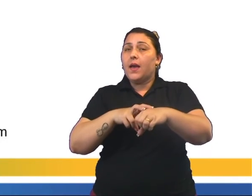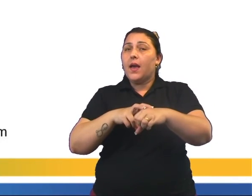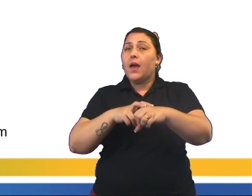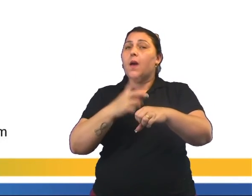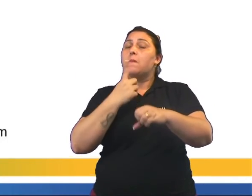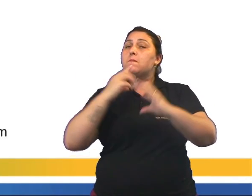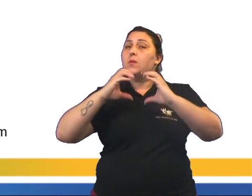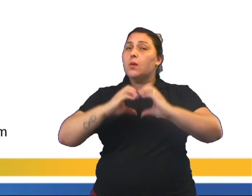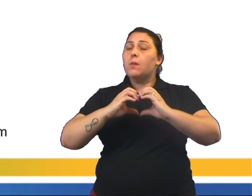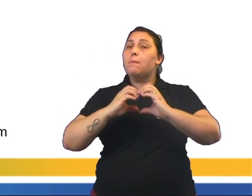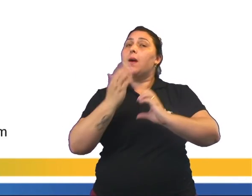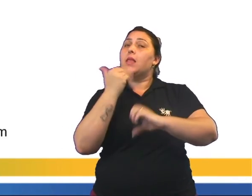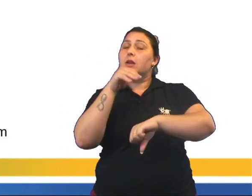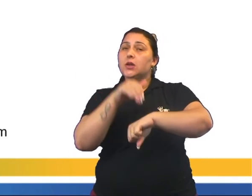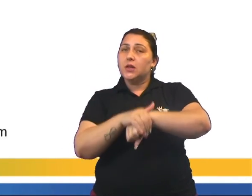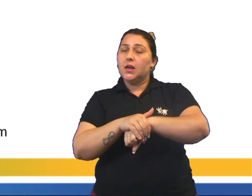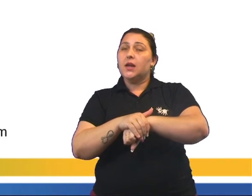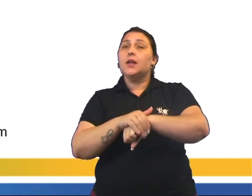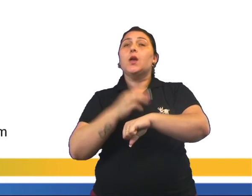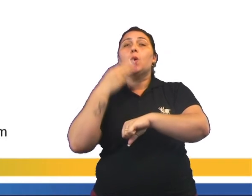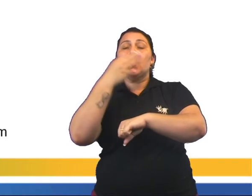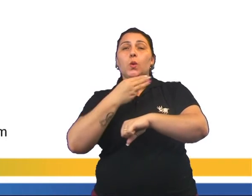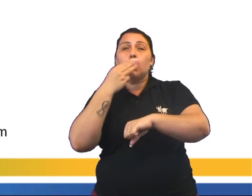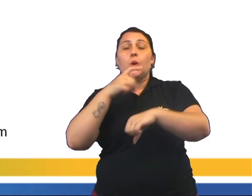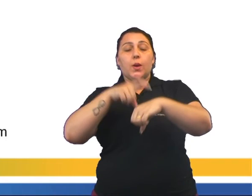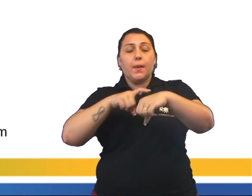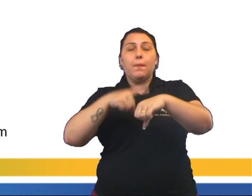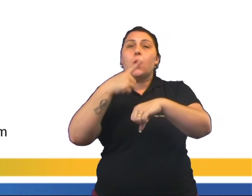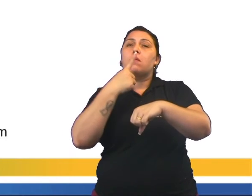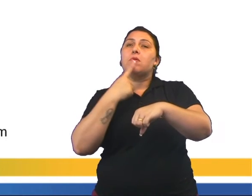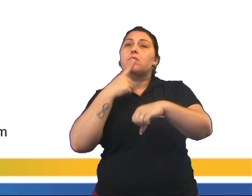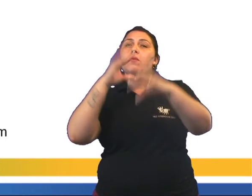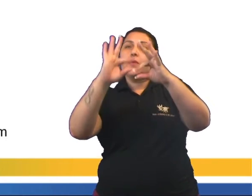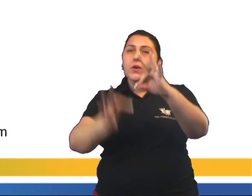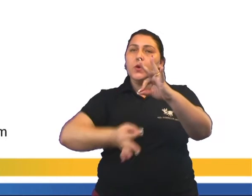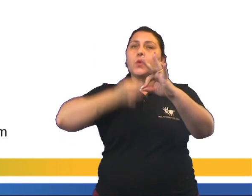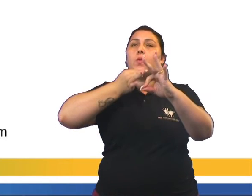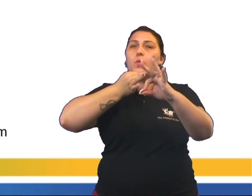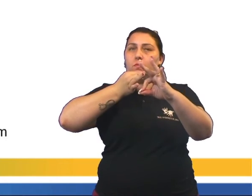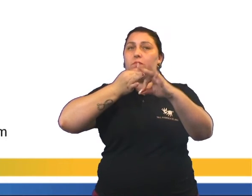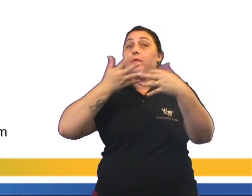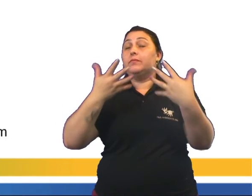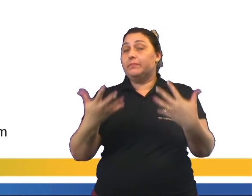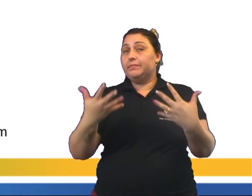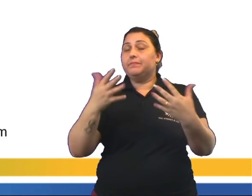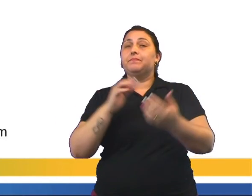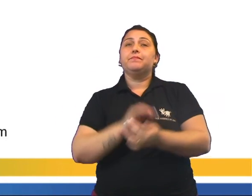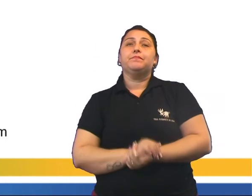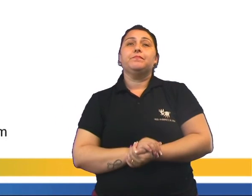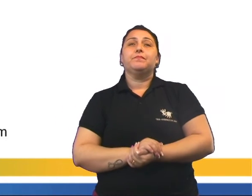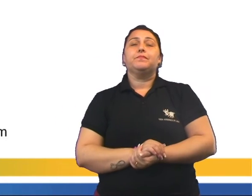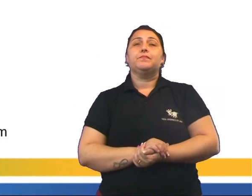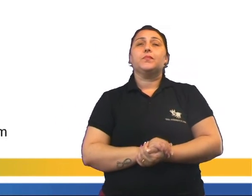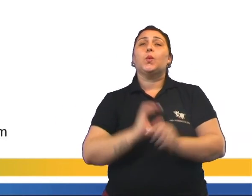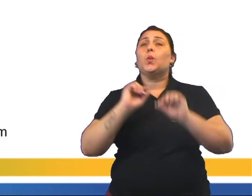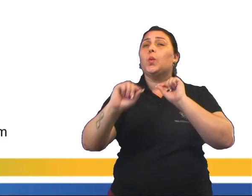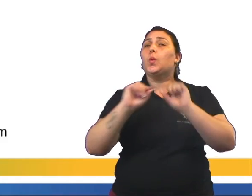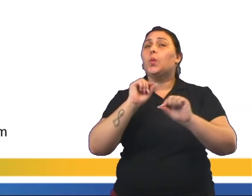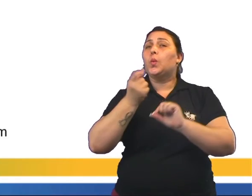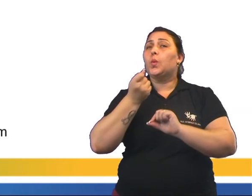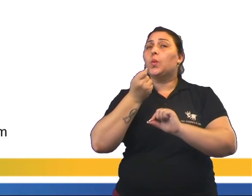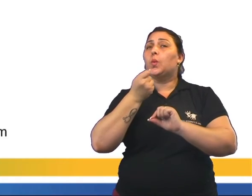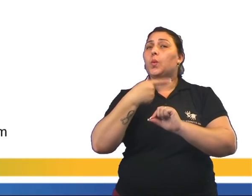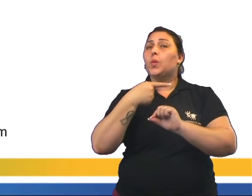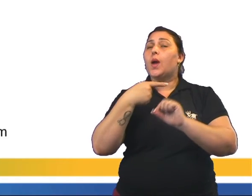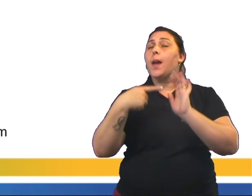no jantar. E de sobremesa, morango e uva. É um discurso. Aí vamos ver o que essa charge